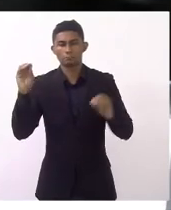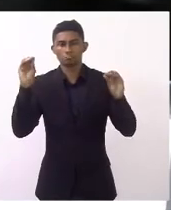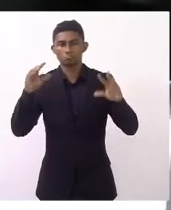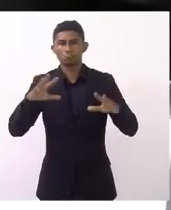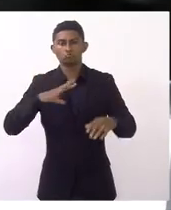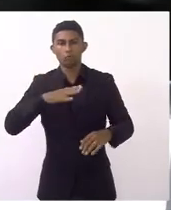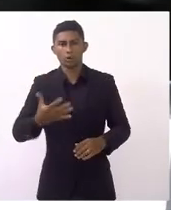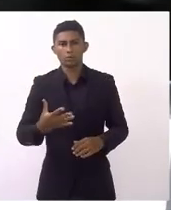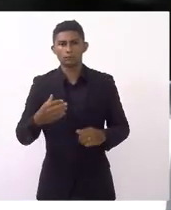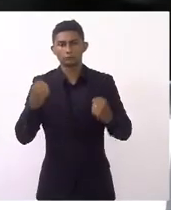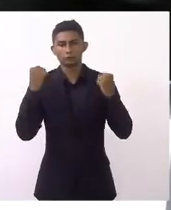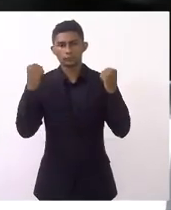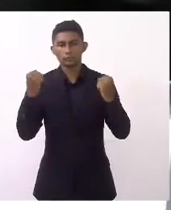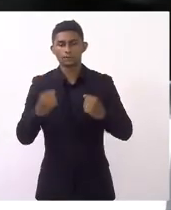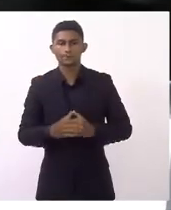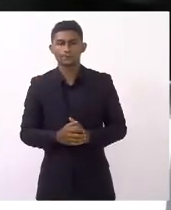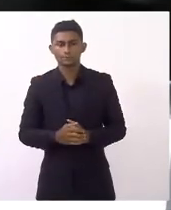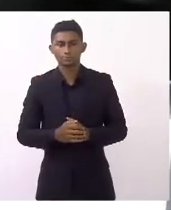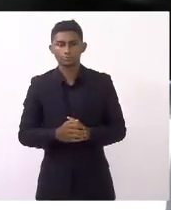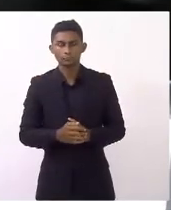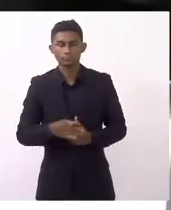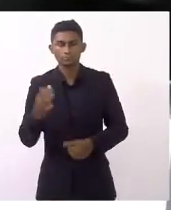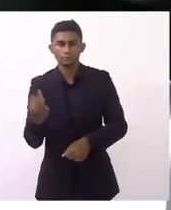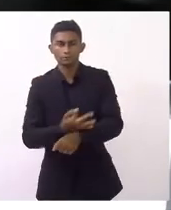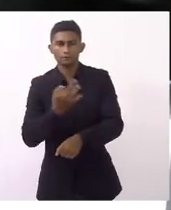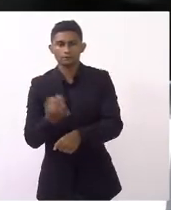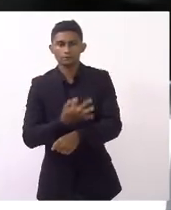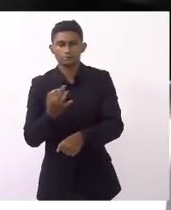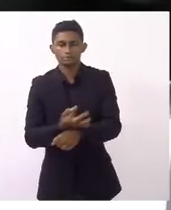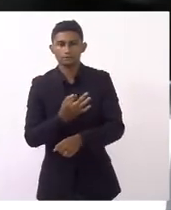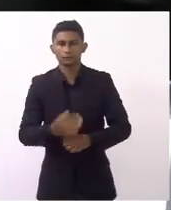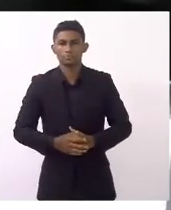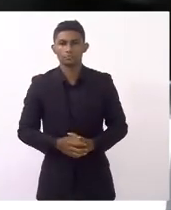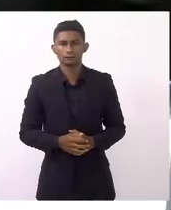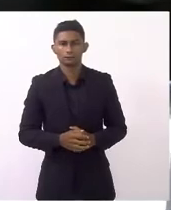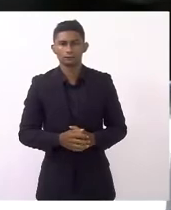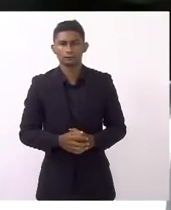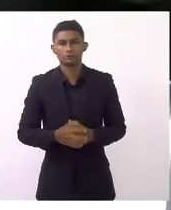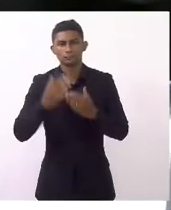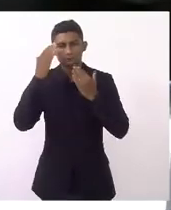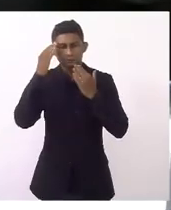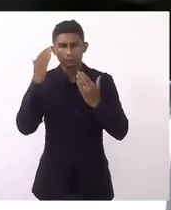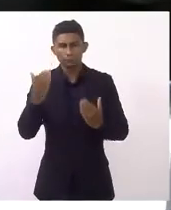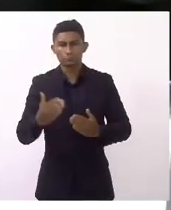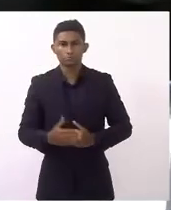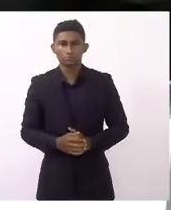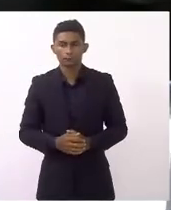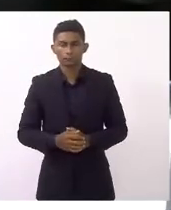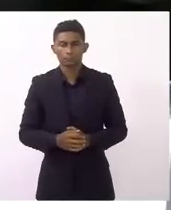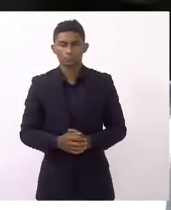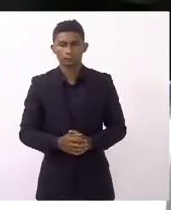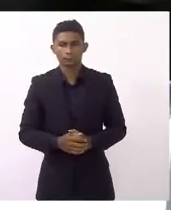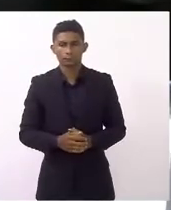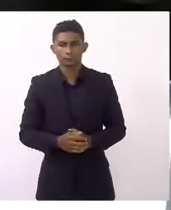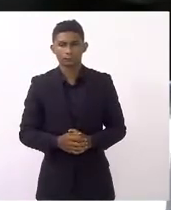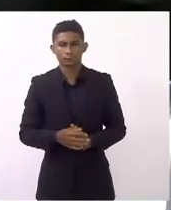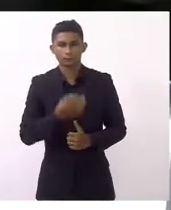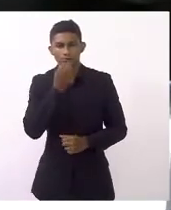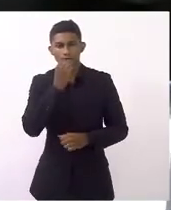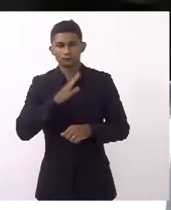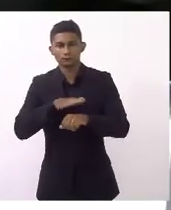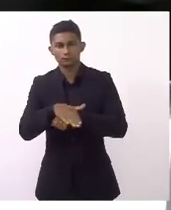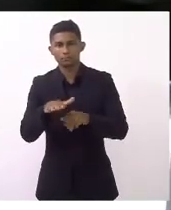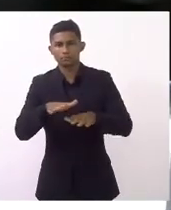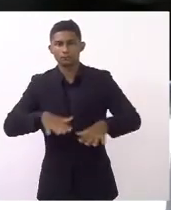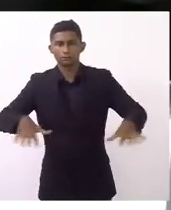força muita perseverança muita gratidão Oi boa noite